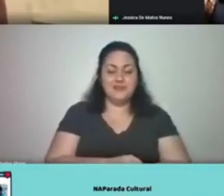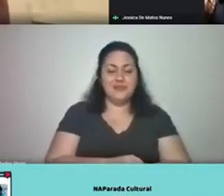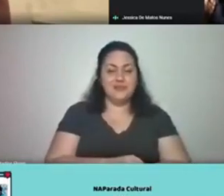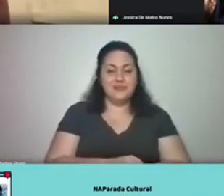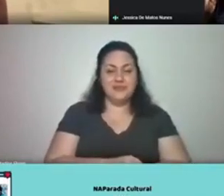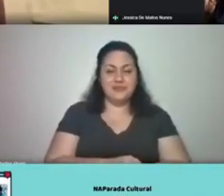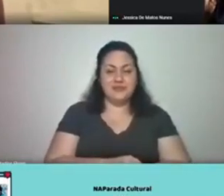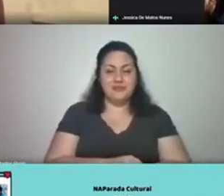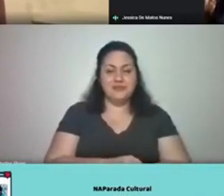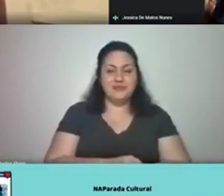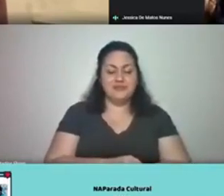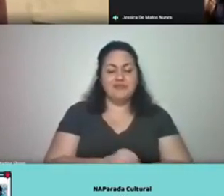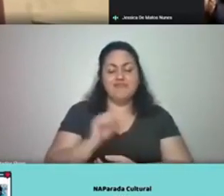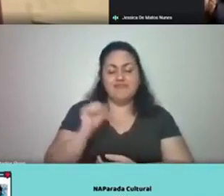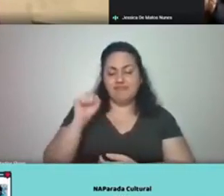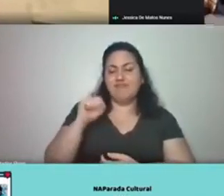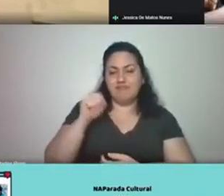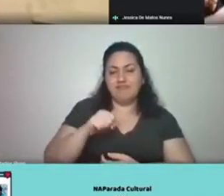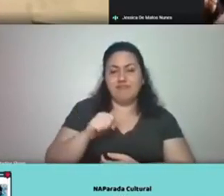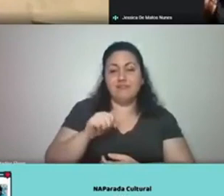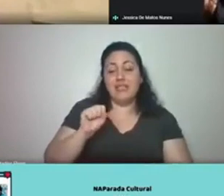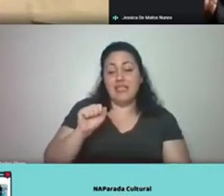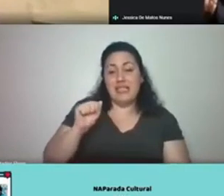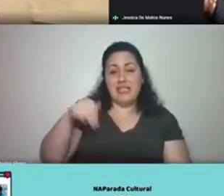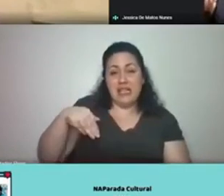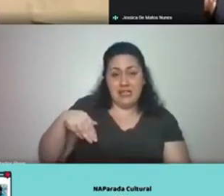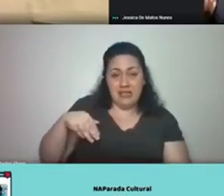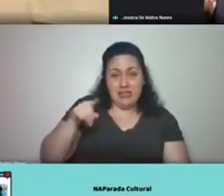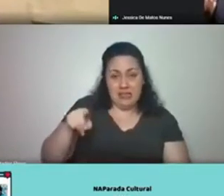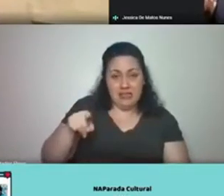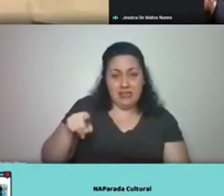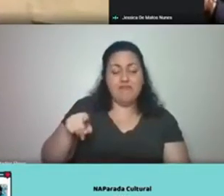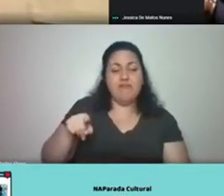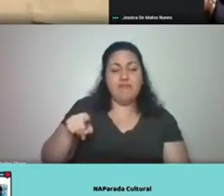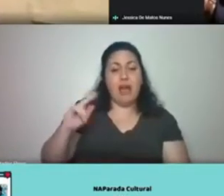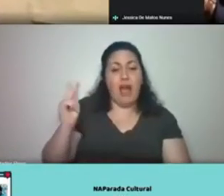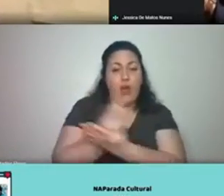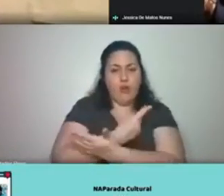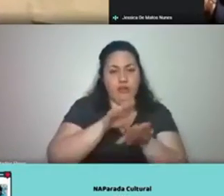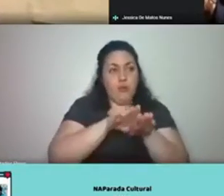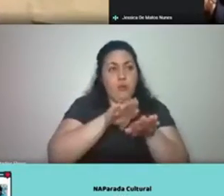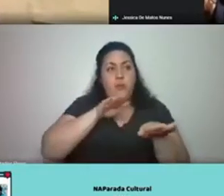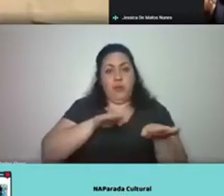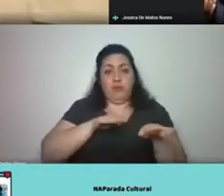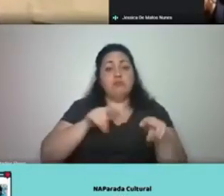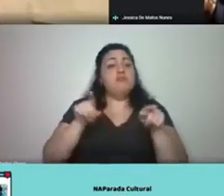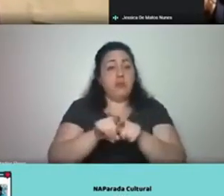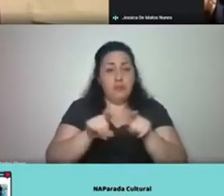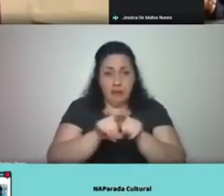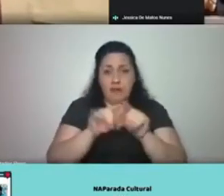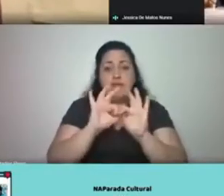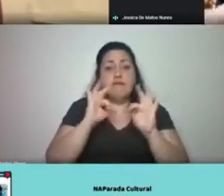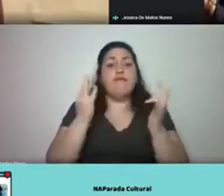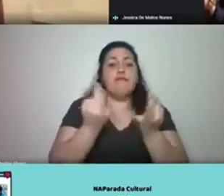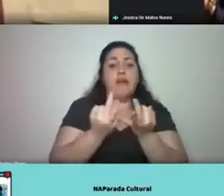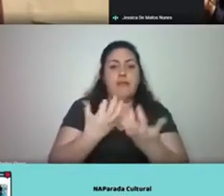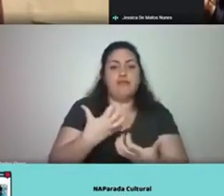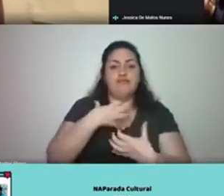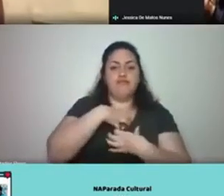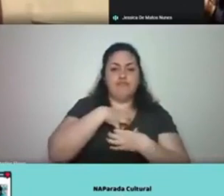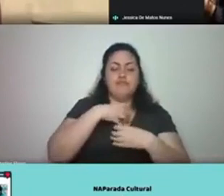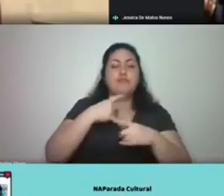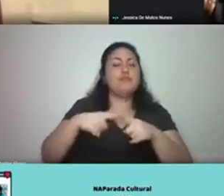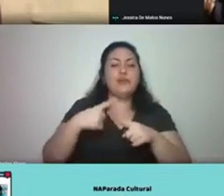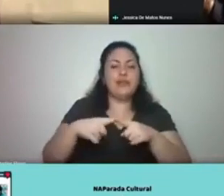E isso que o Sam fez impactou na família dele também, né? Quando ele apresentou a ideia de querer ir morar